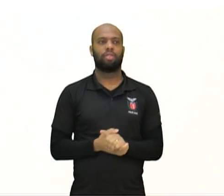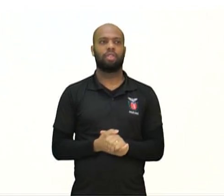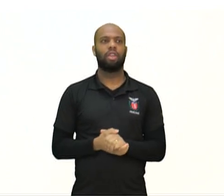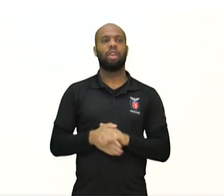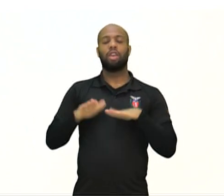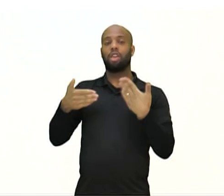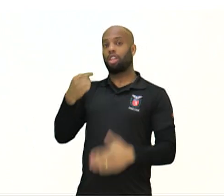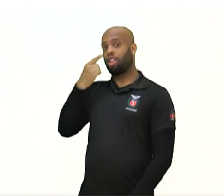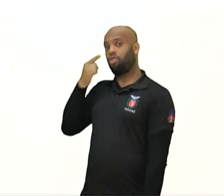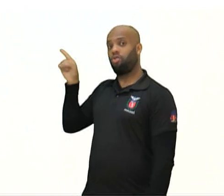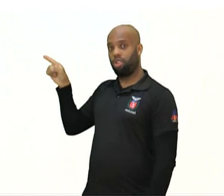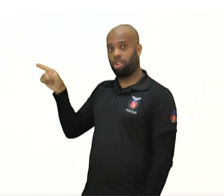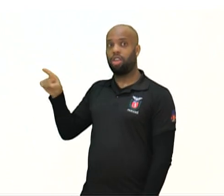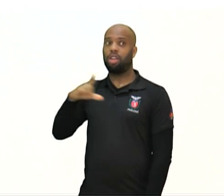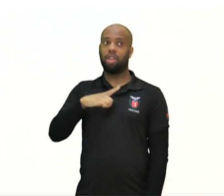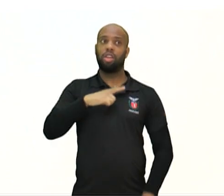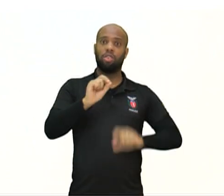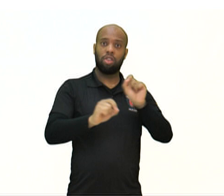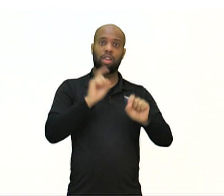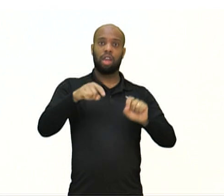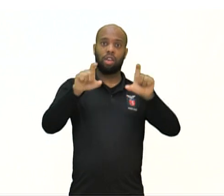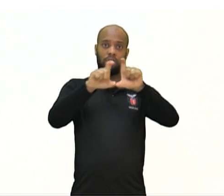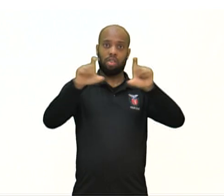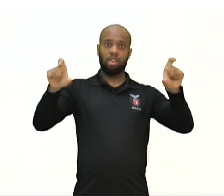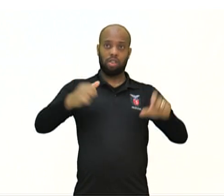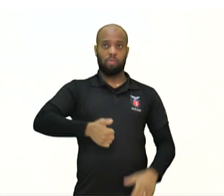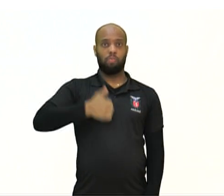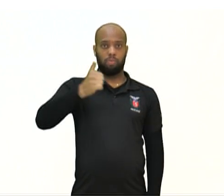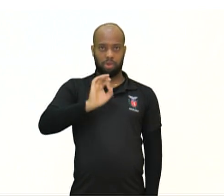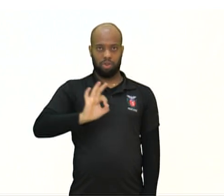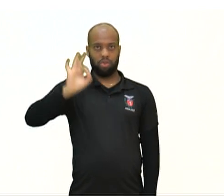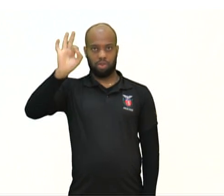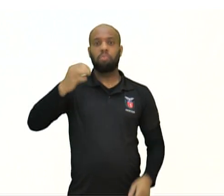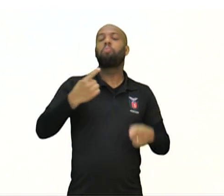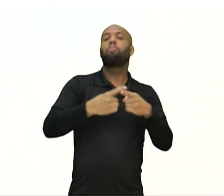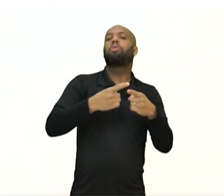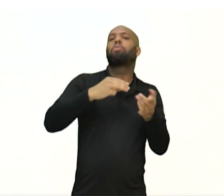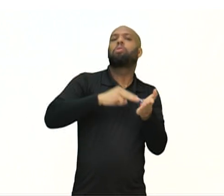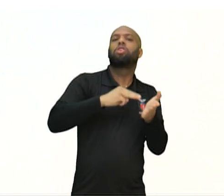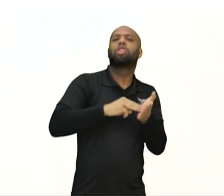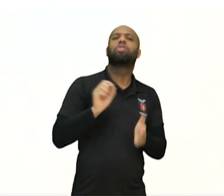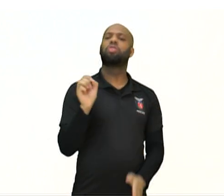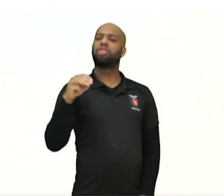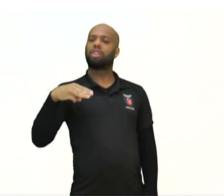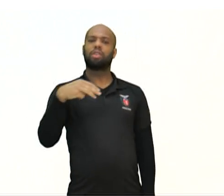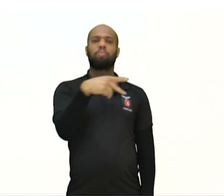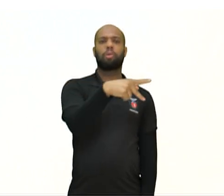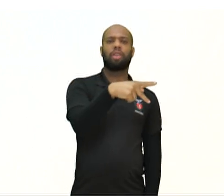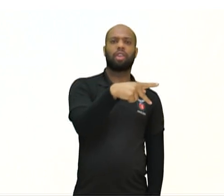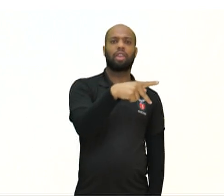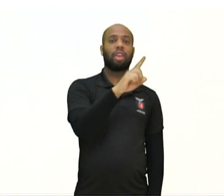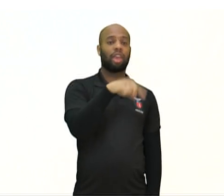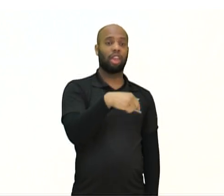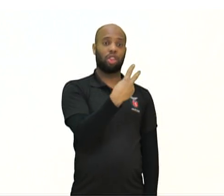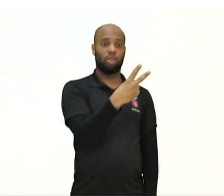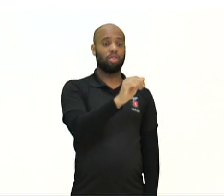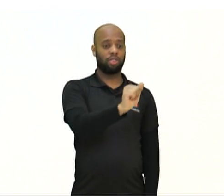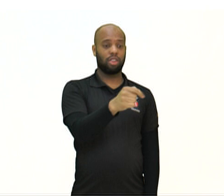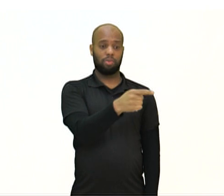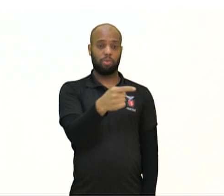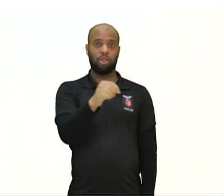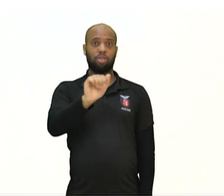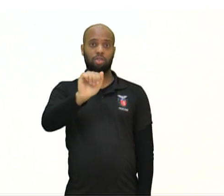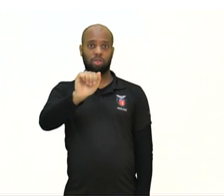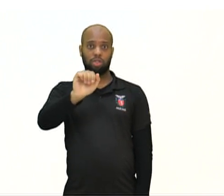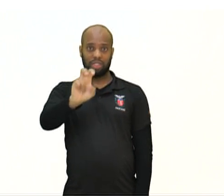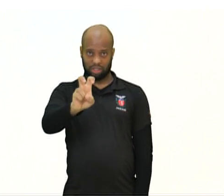caso aqui, vai nos resultar em uma equaçãozinha do primeiro grau. Por quê? Quem que é o P? O P é o 2A menos